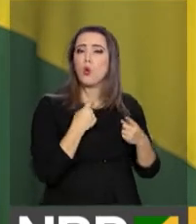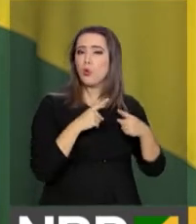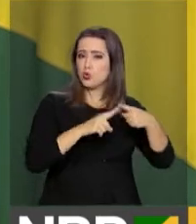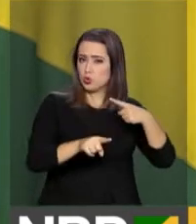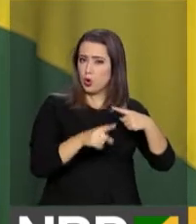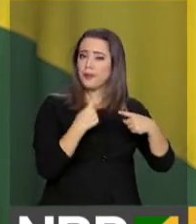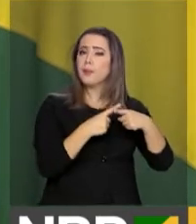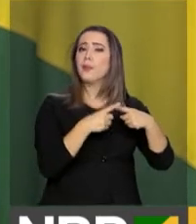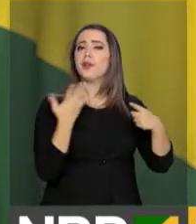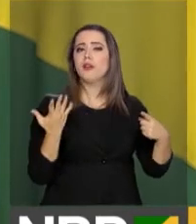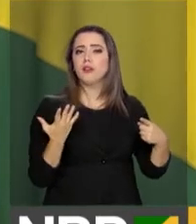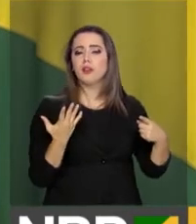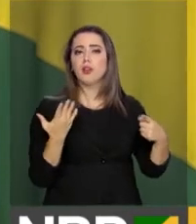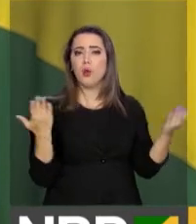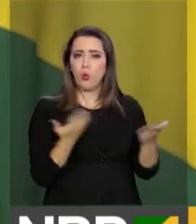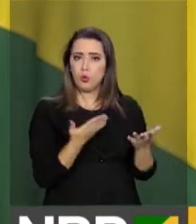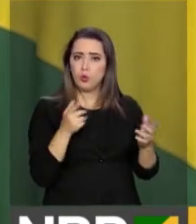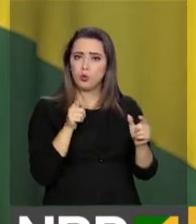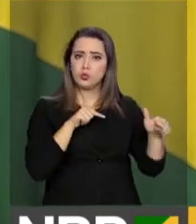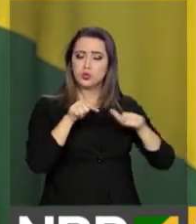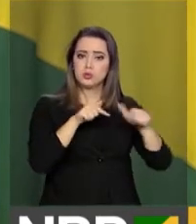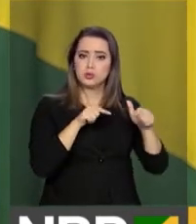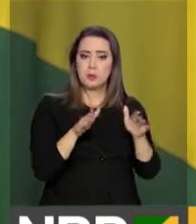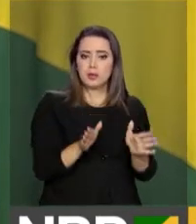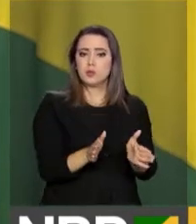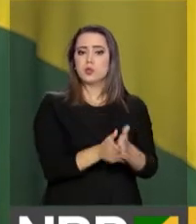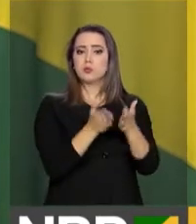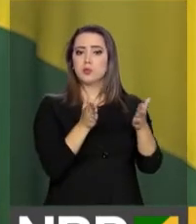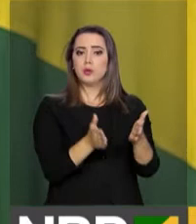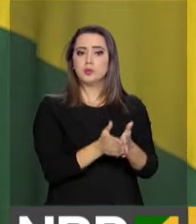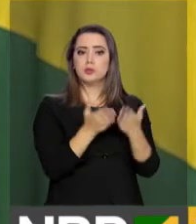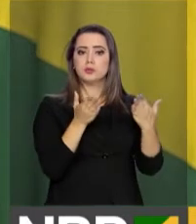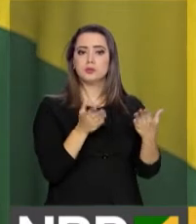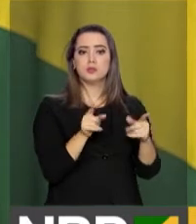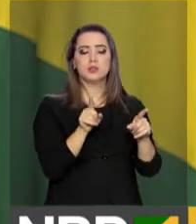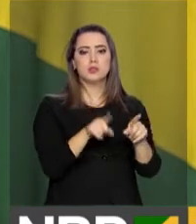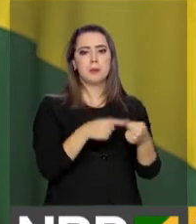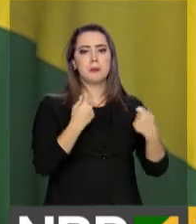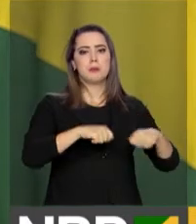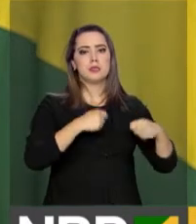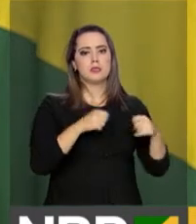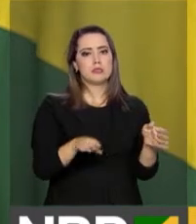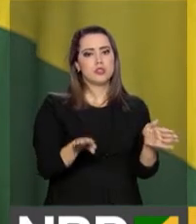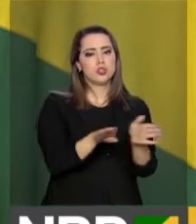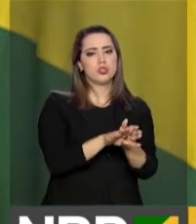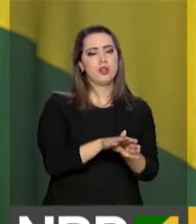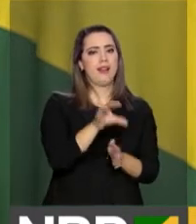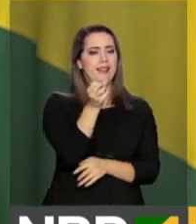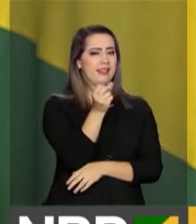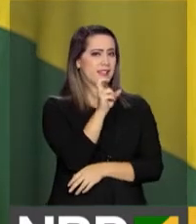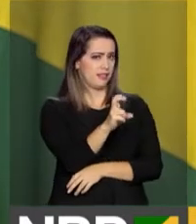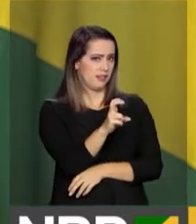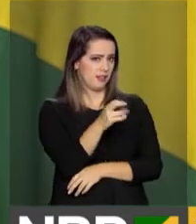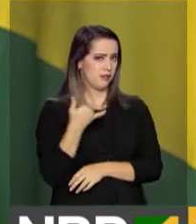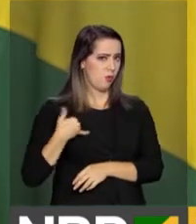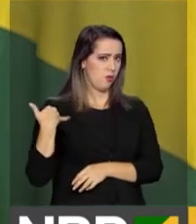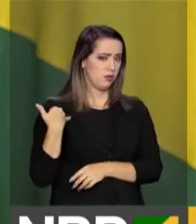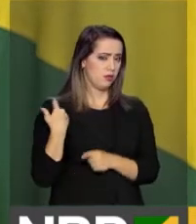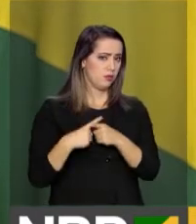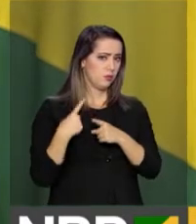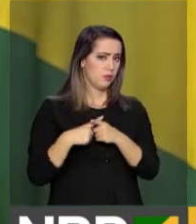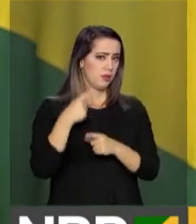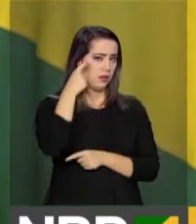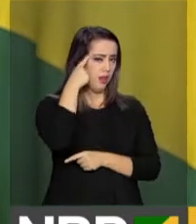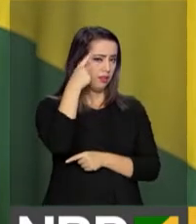hoje os trabalhadores mais pobres eles são obrigados a chegar até os 65 anos porque a